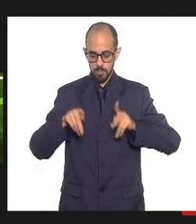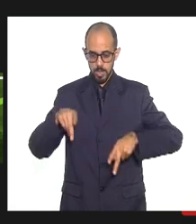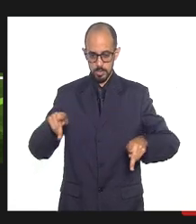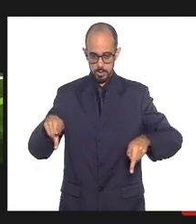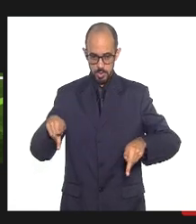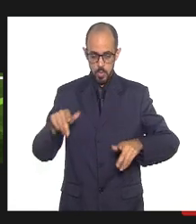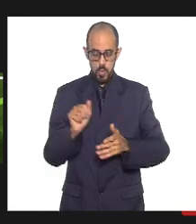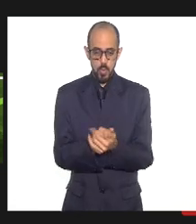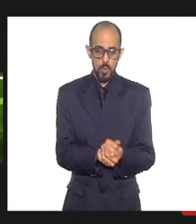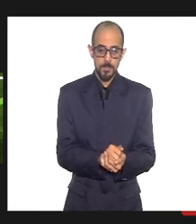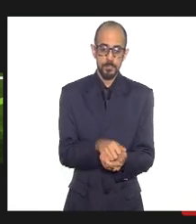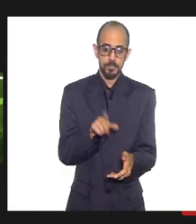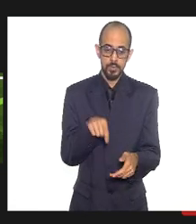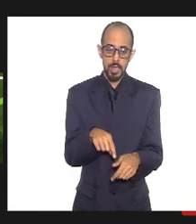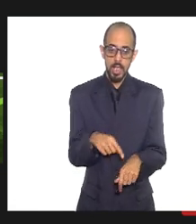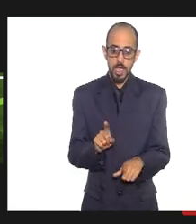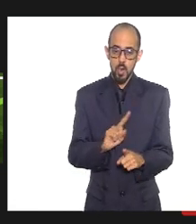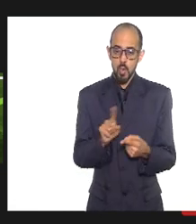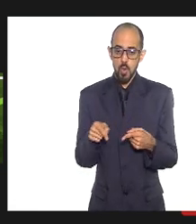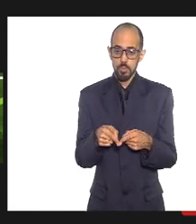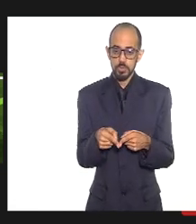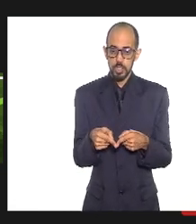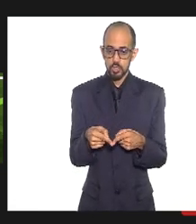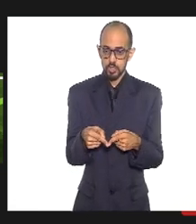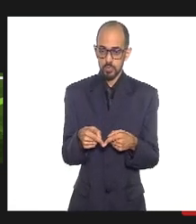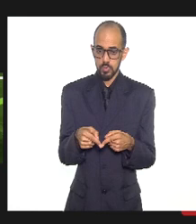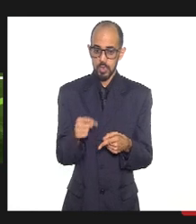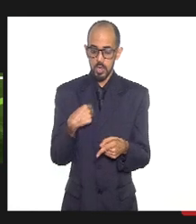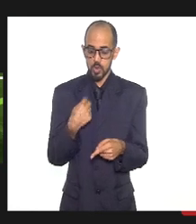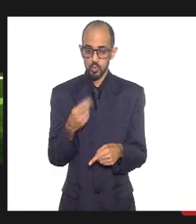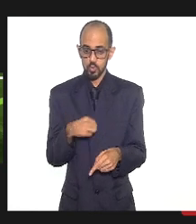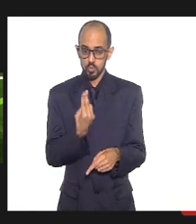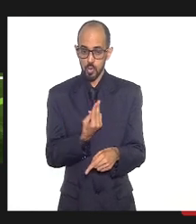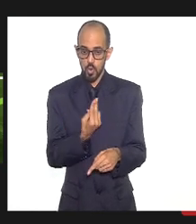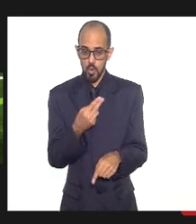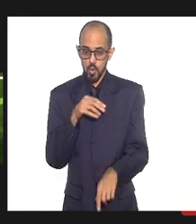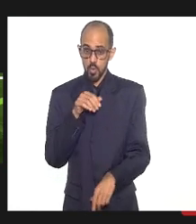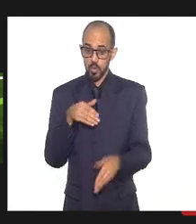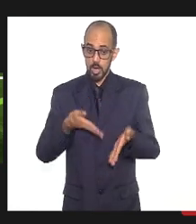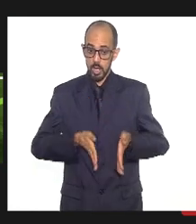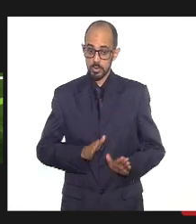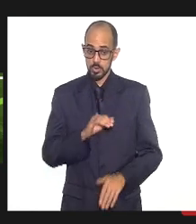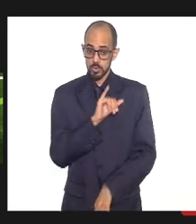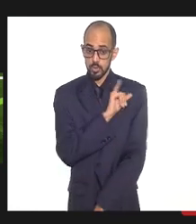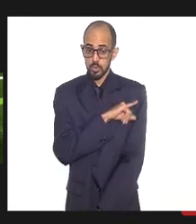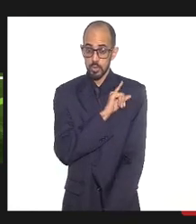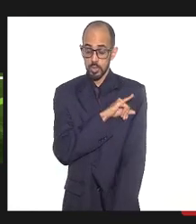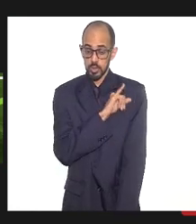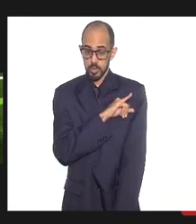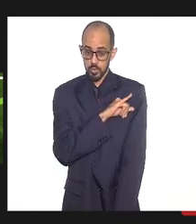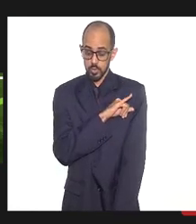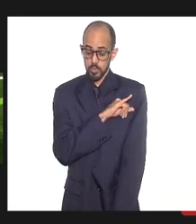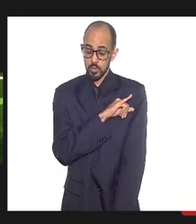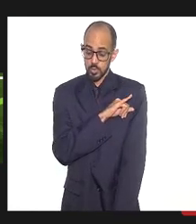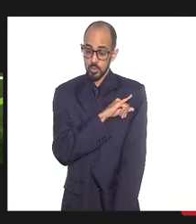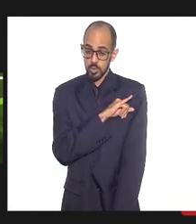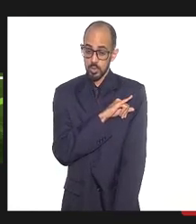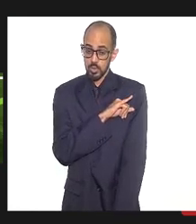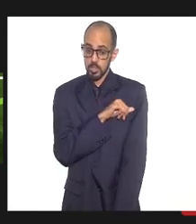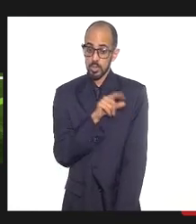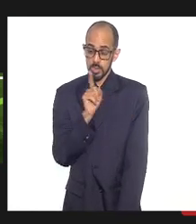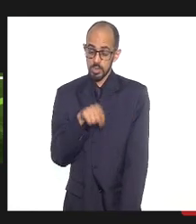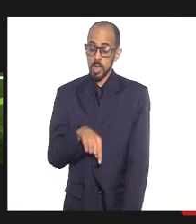discussão. Eu, aqui no sul do Rio, ouso dizer que seja a região de maior concentração das